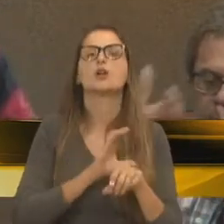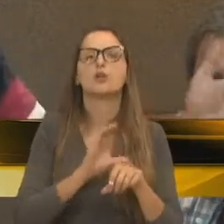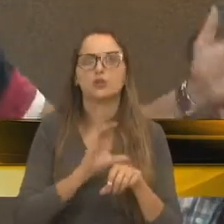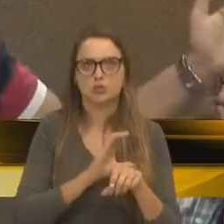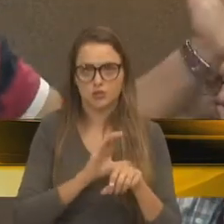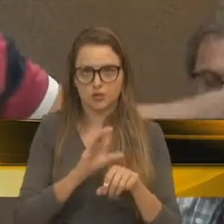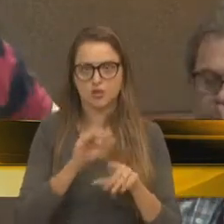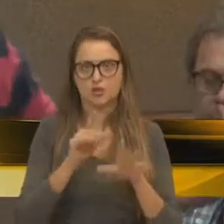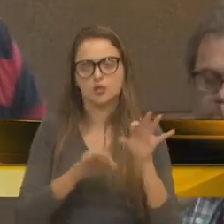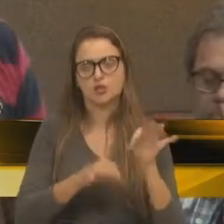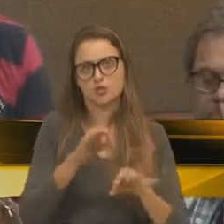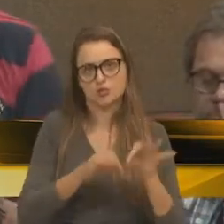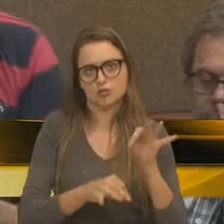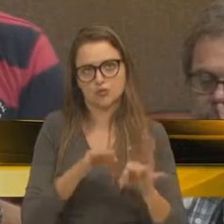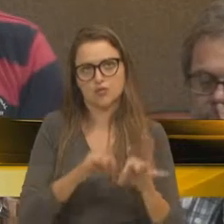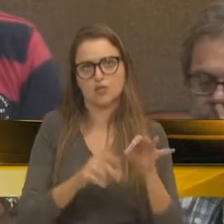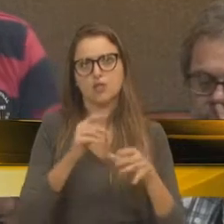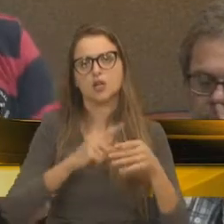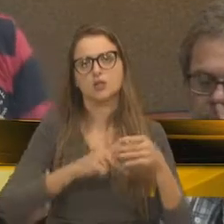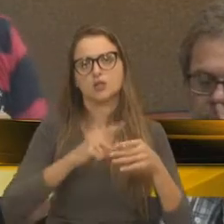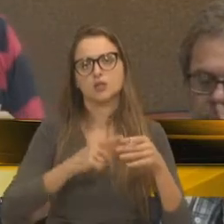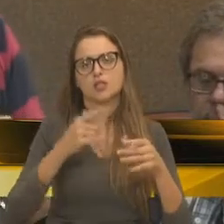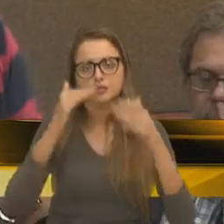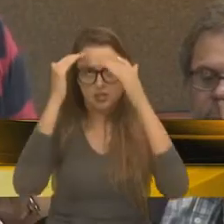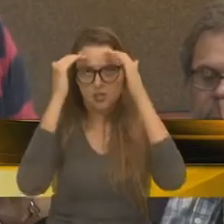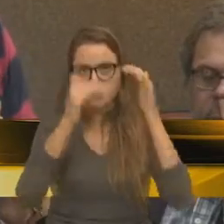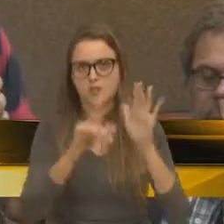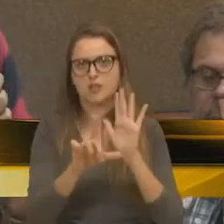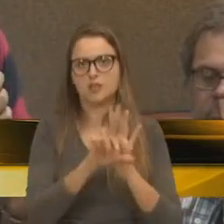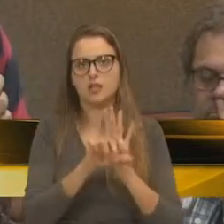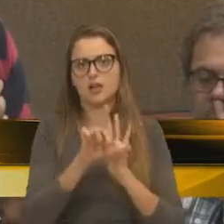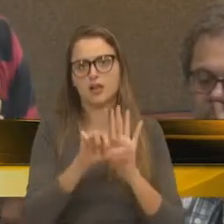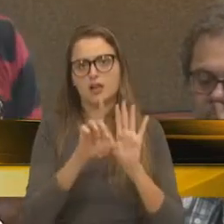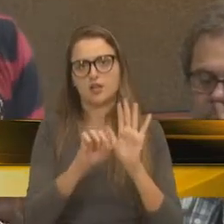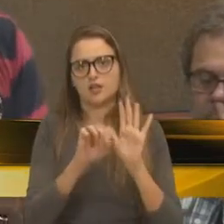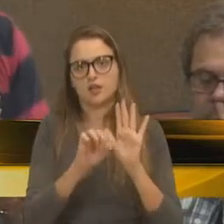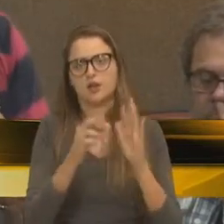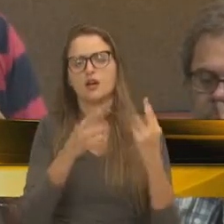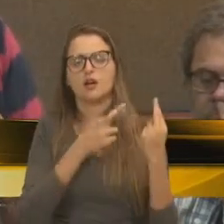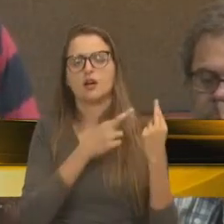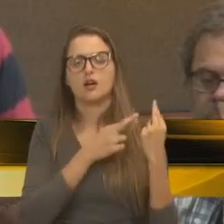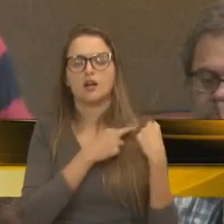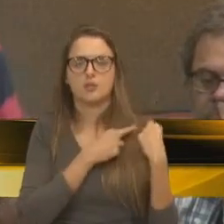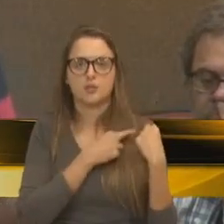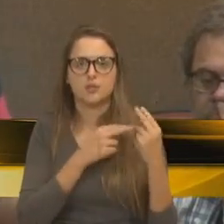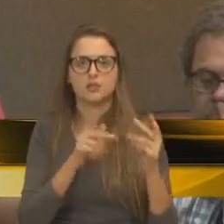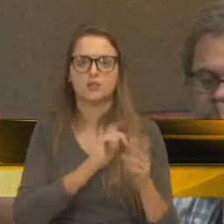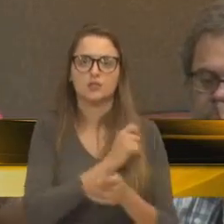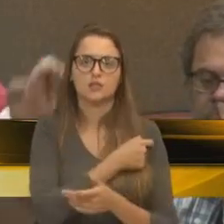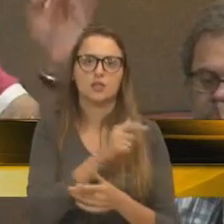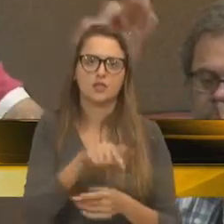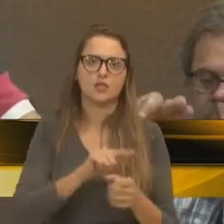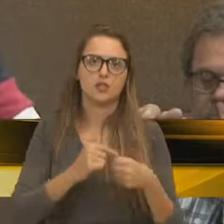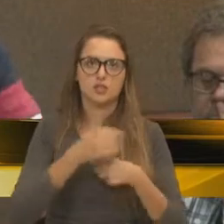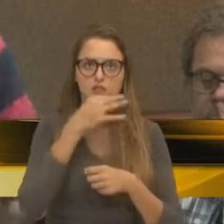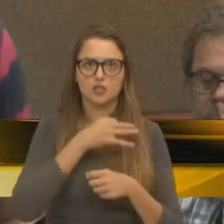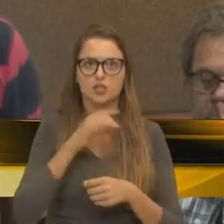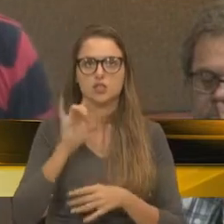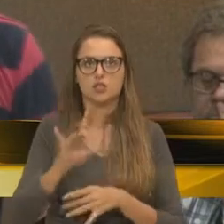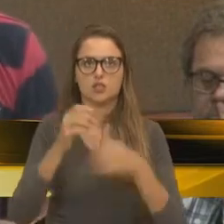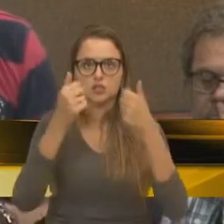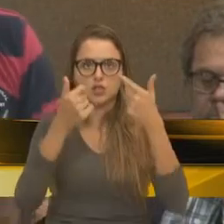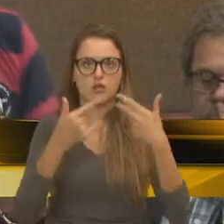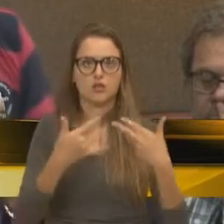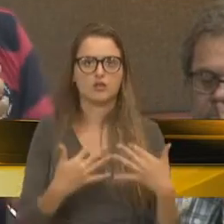daquilo que visa atender à lei de responsabilidade fiscal a lei orgânica ea constituição federal que o presidente gostaria de deixar bem